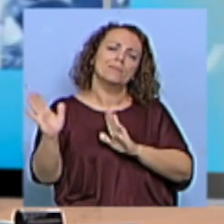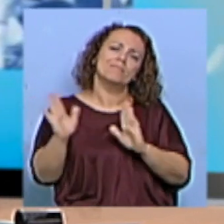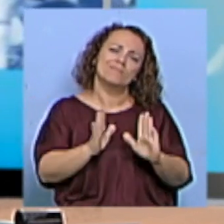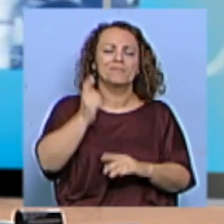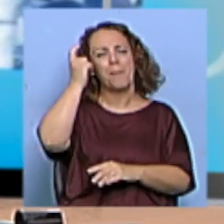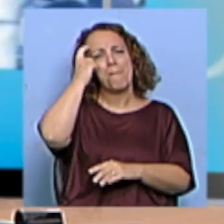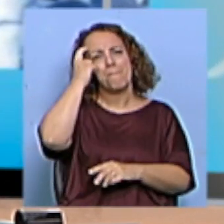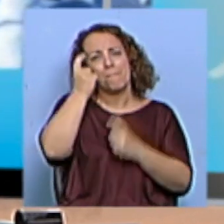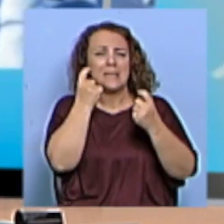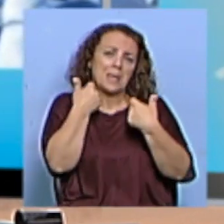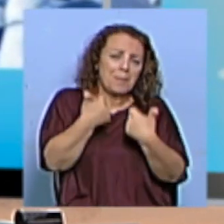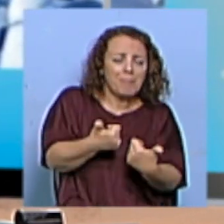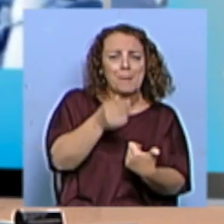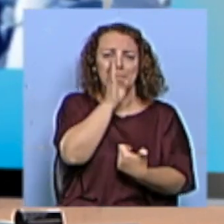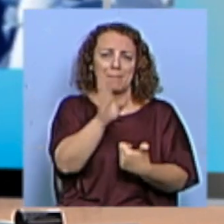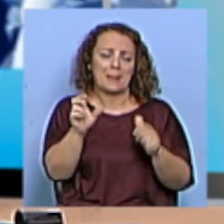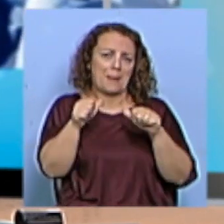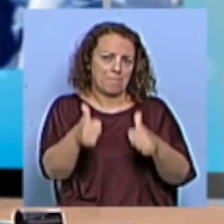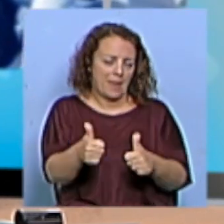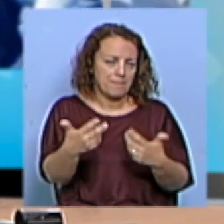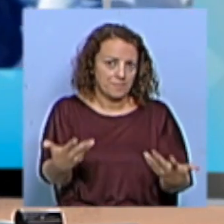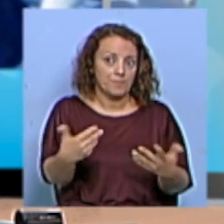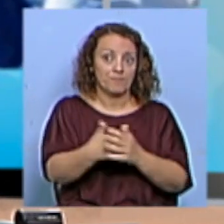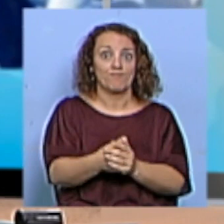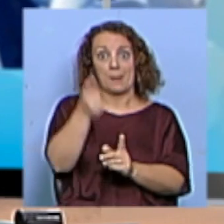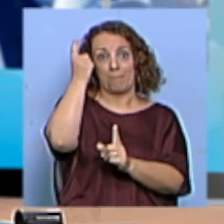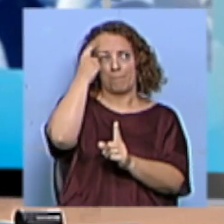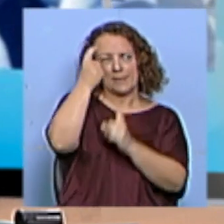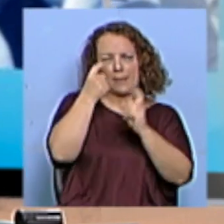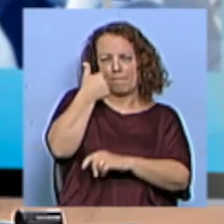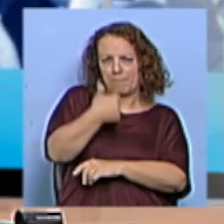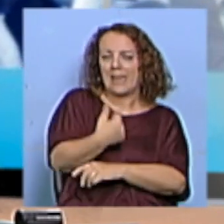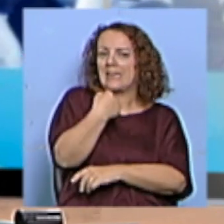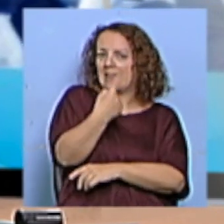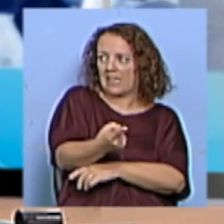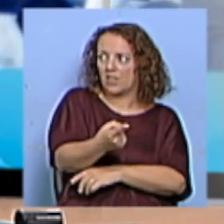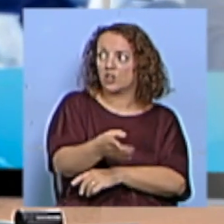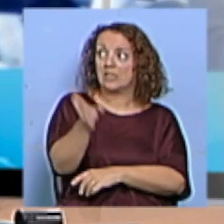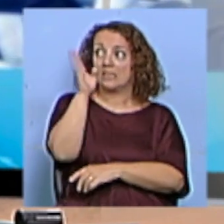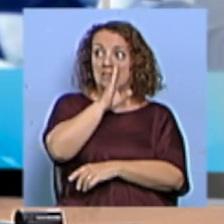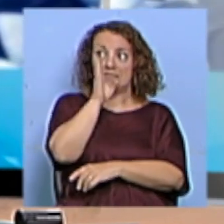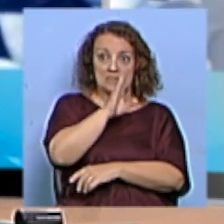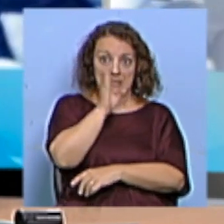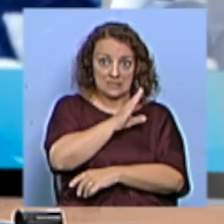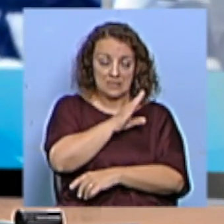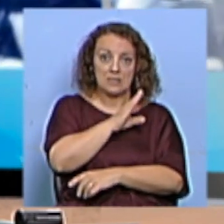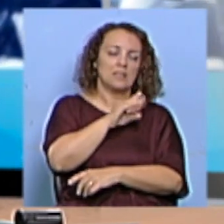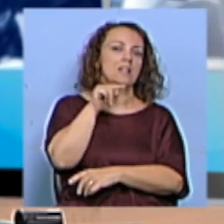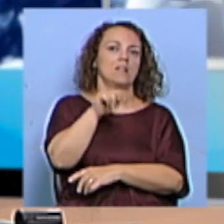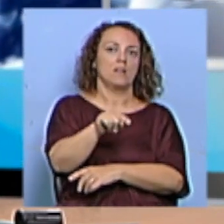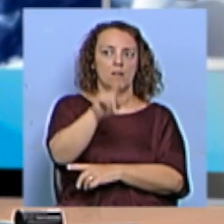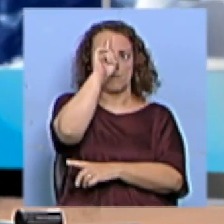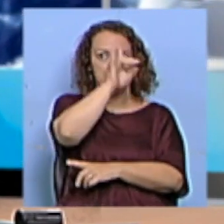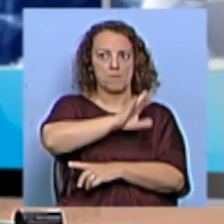a boa prática. E o bom senso diz o seguinte: se eu sei que a transmissão é por via